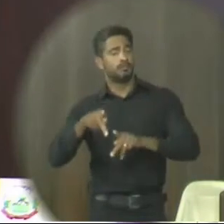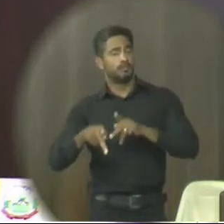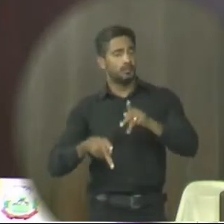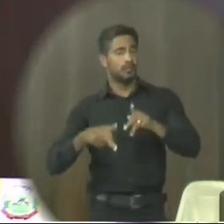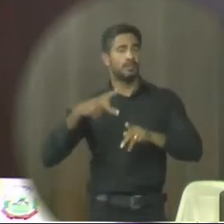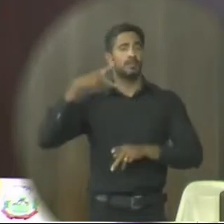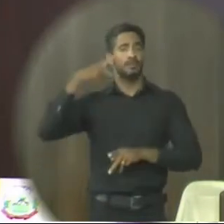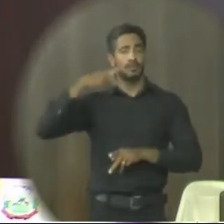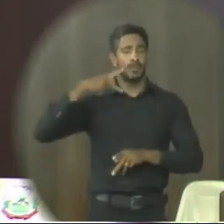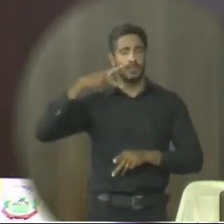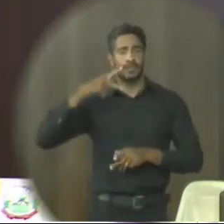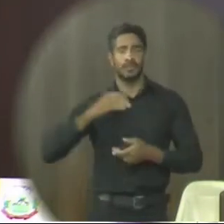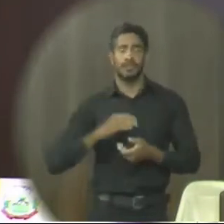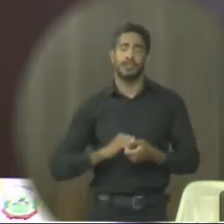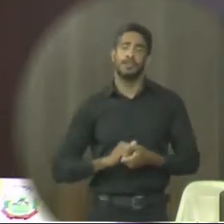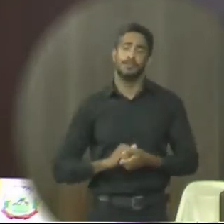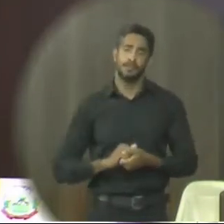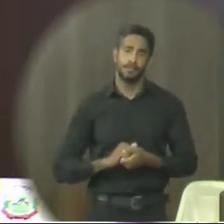das políticas públicas.